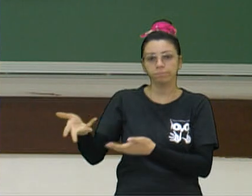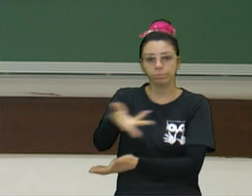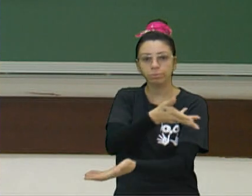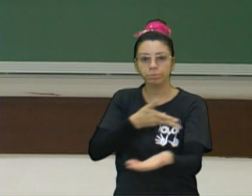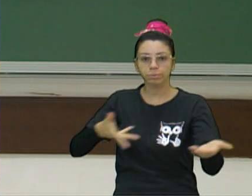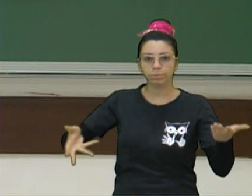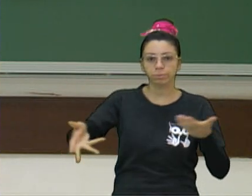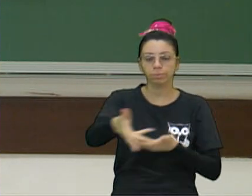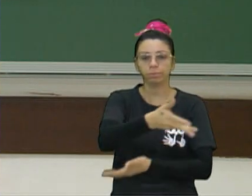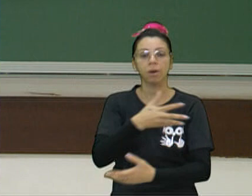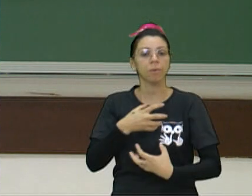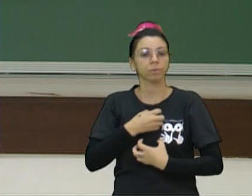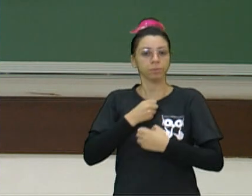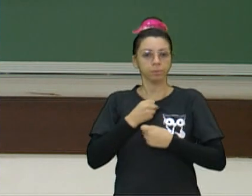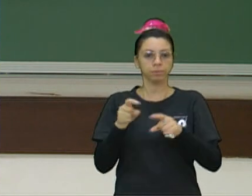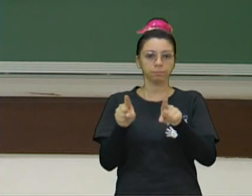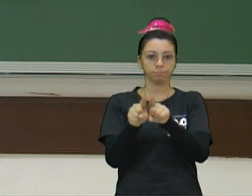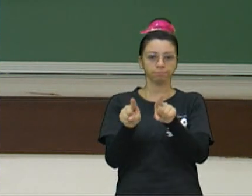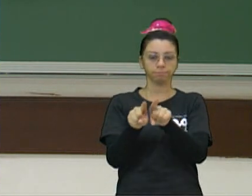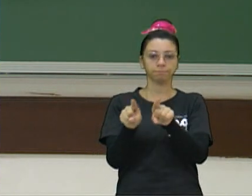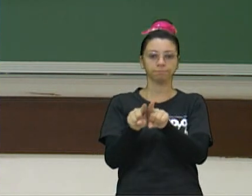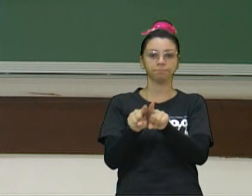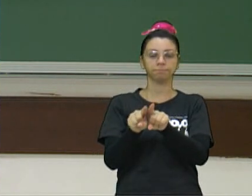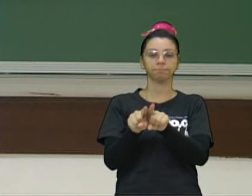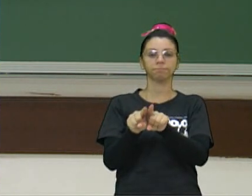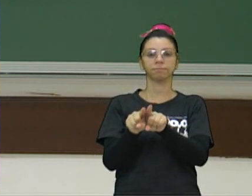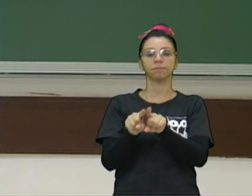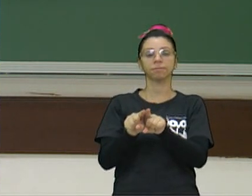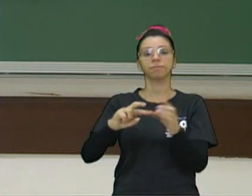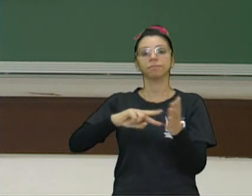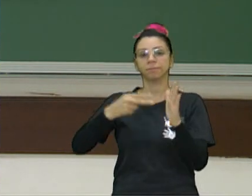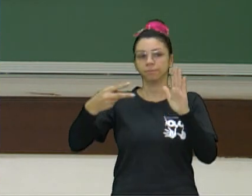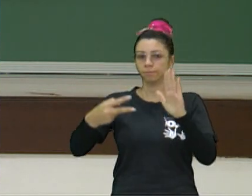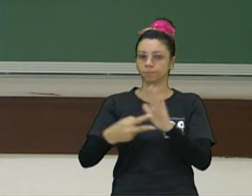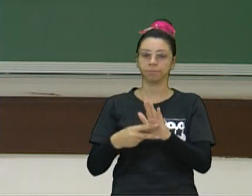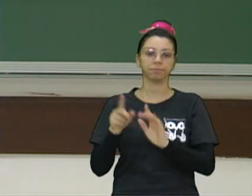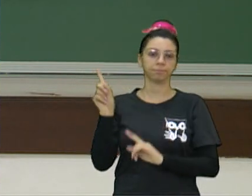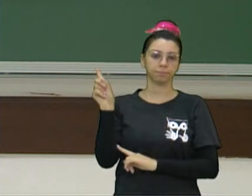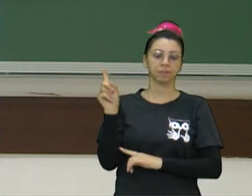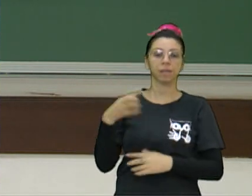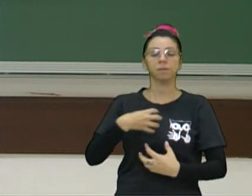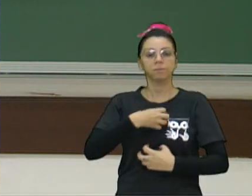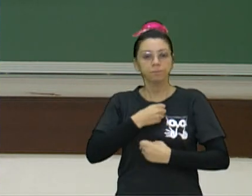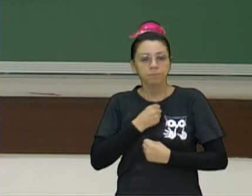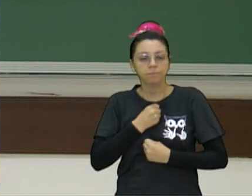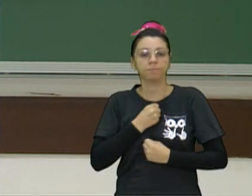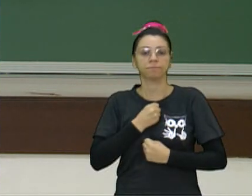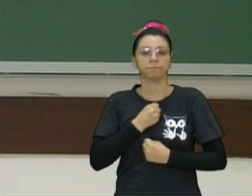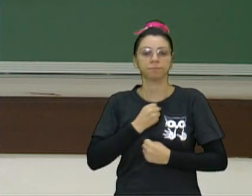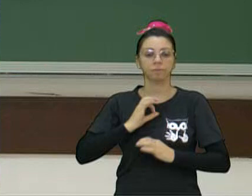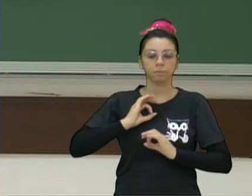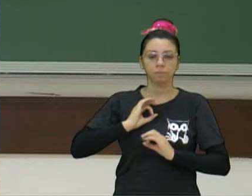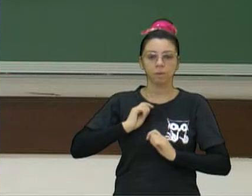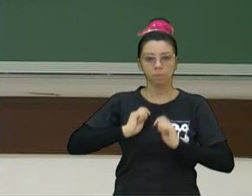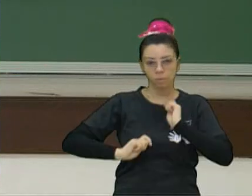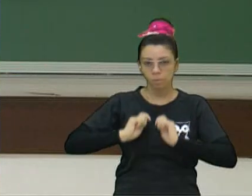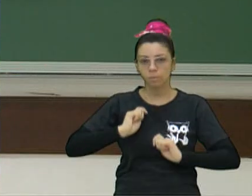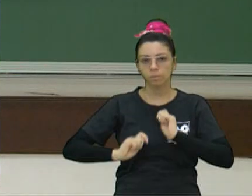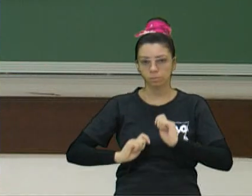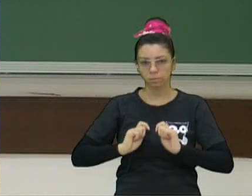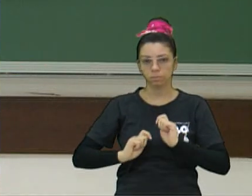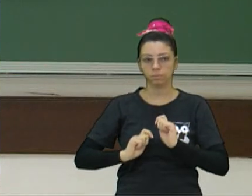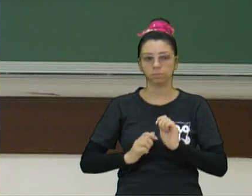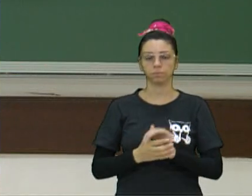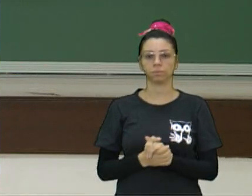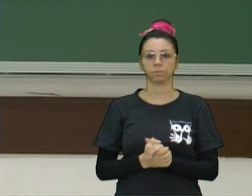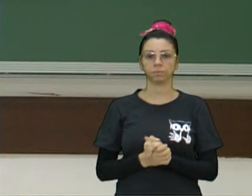equilibradas. Então, o autocontrole também diz respeito a tudo isso que foi colocado, se controlar em relação a esses termos